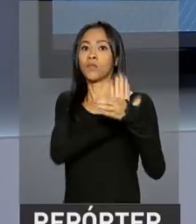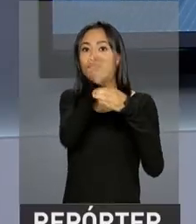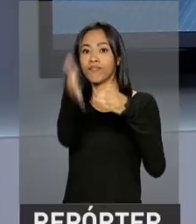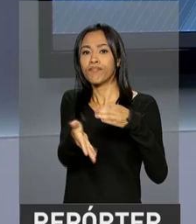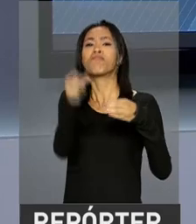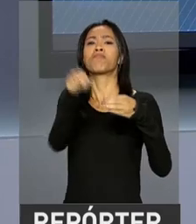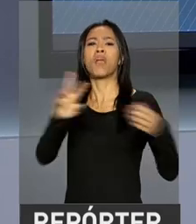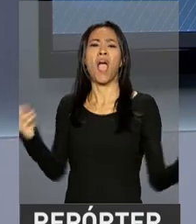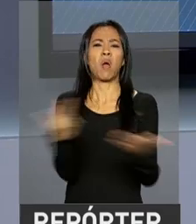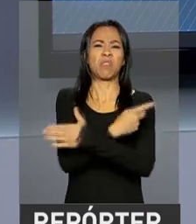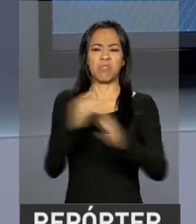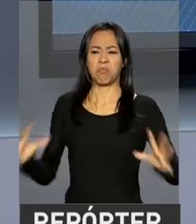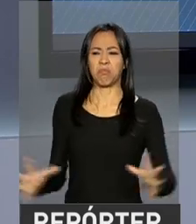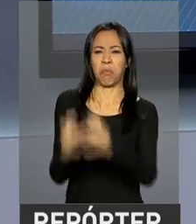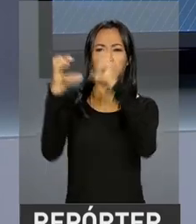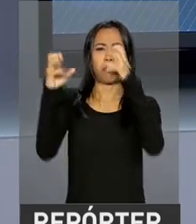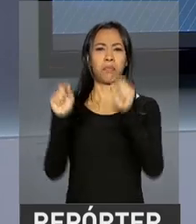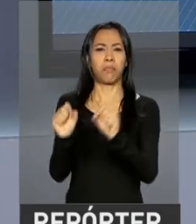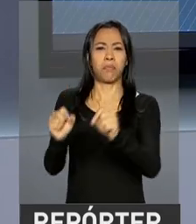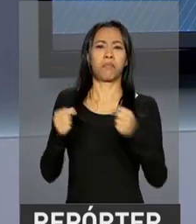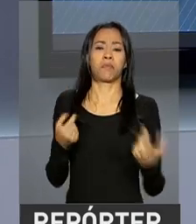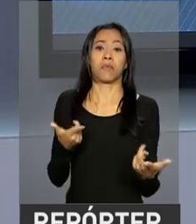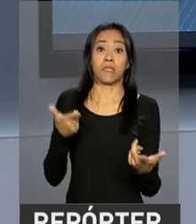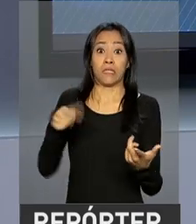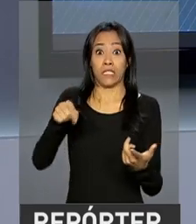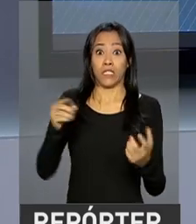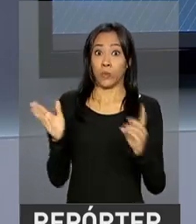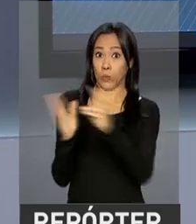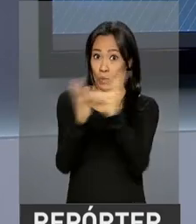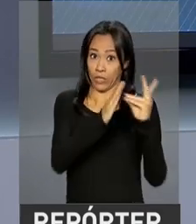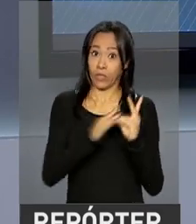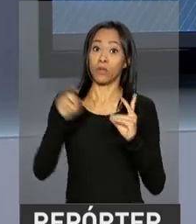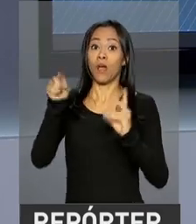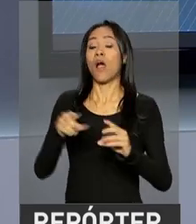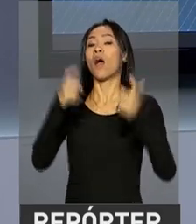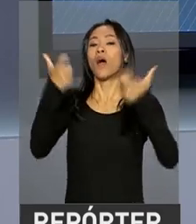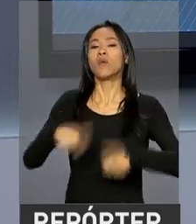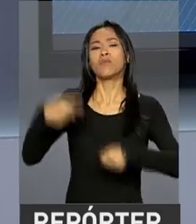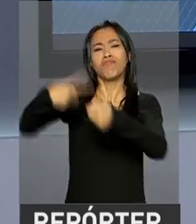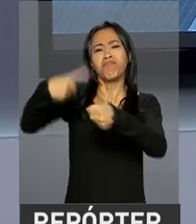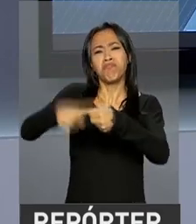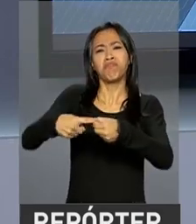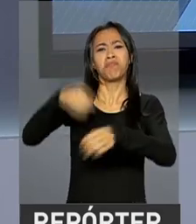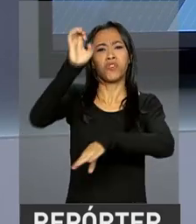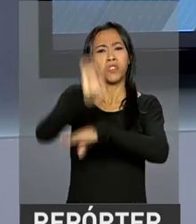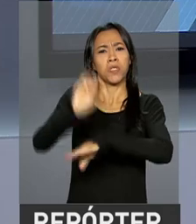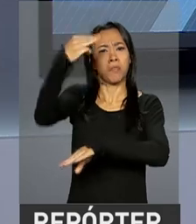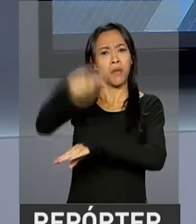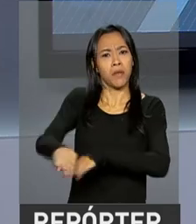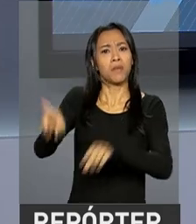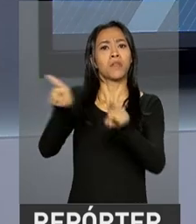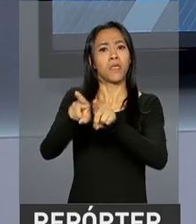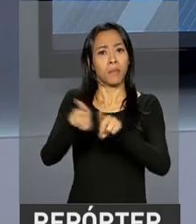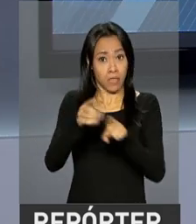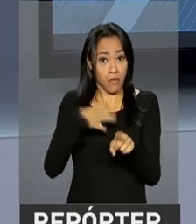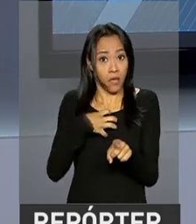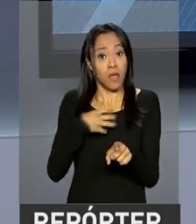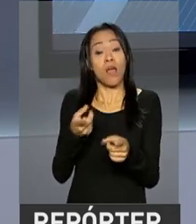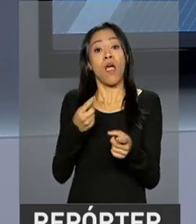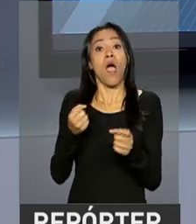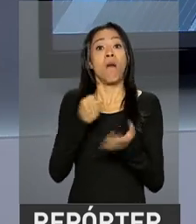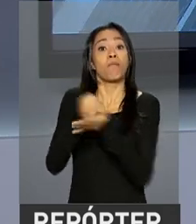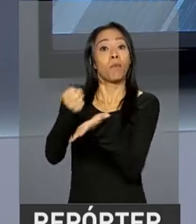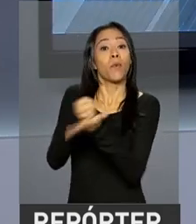região onde ocorreu um conflito entre fazendeiros e índios no povoado de Baías, no Maranhão. O governo também ofereceu apoio à